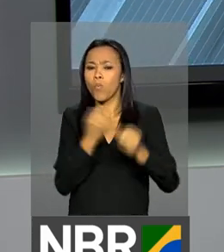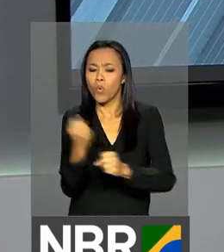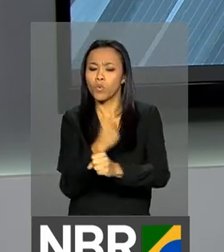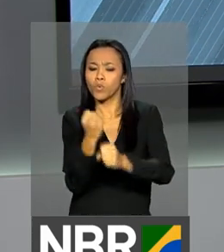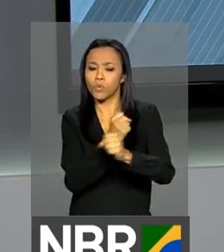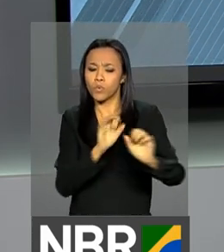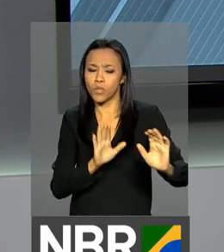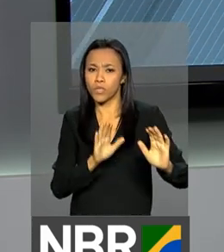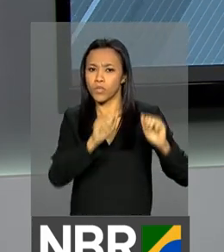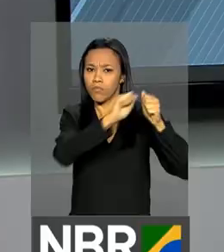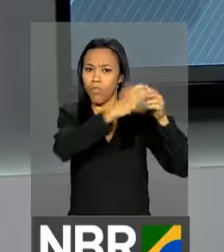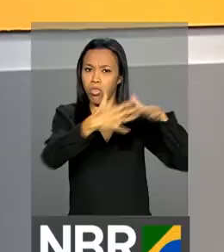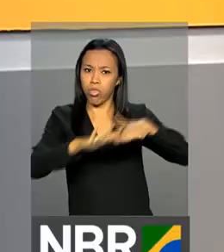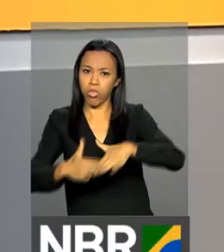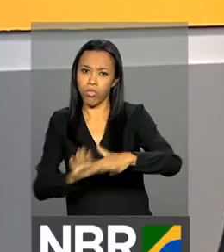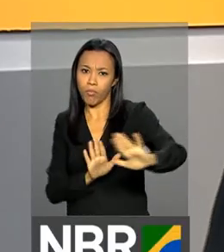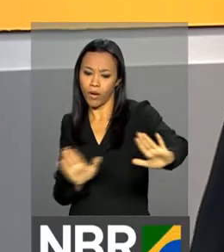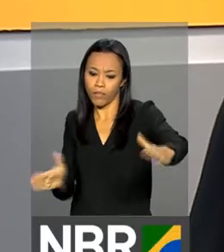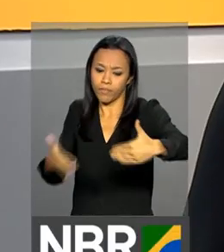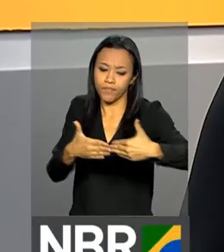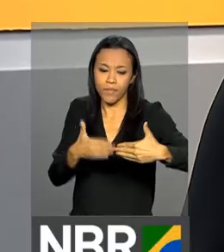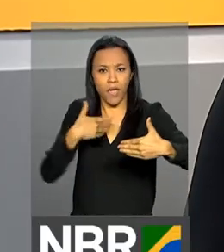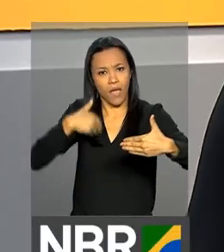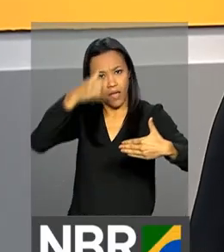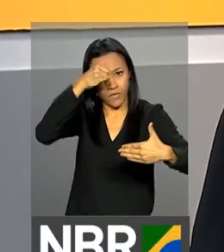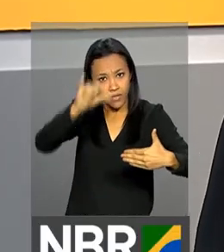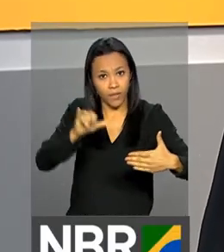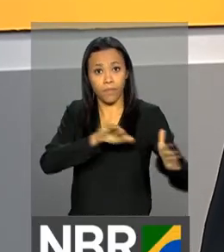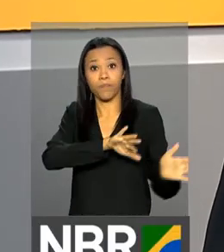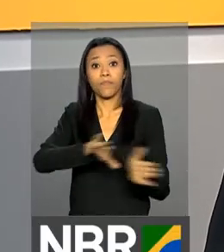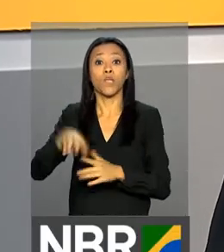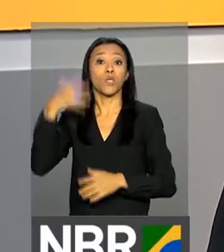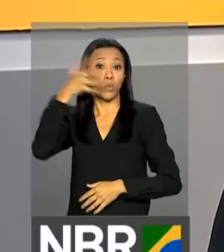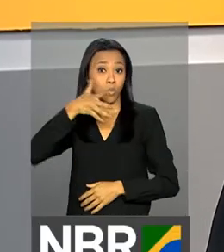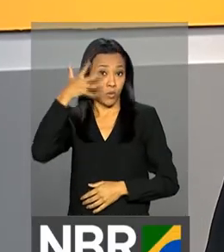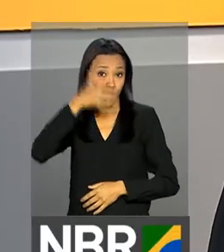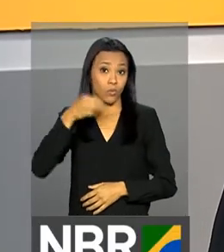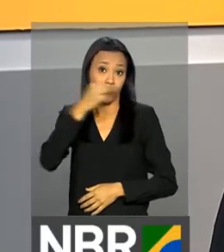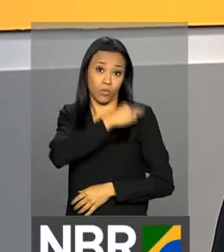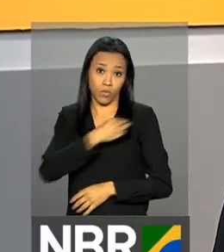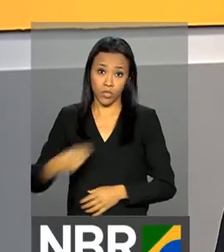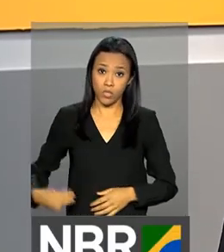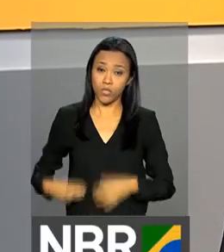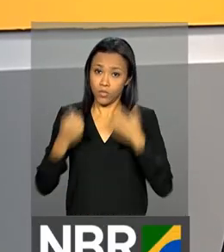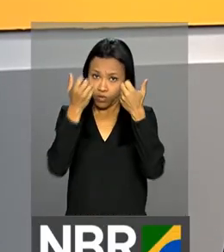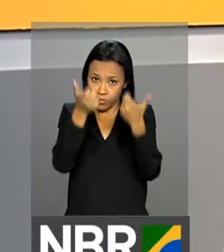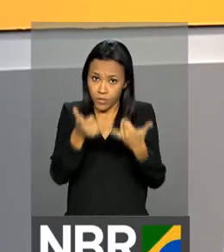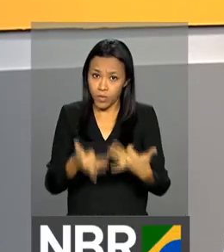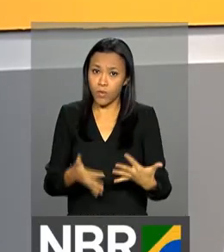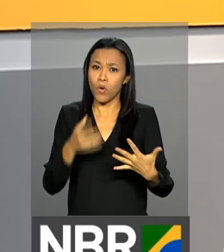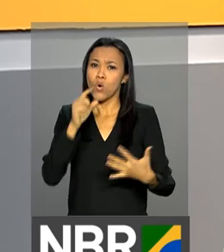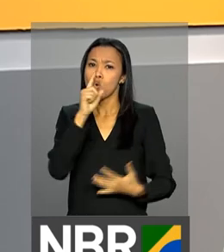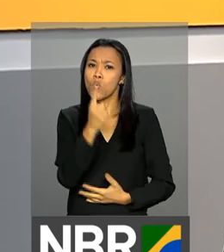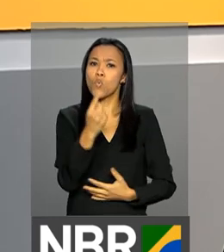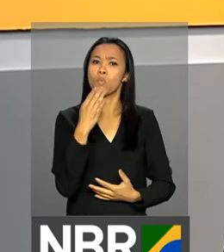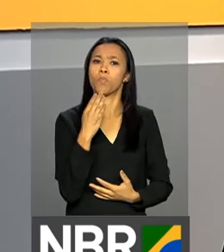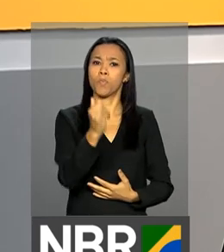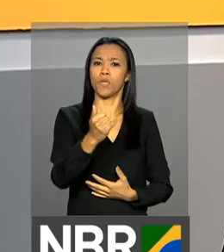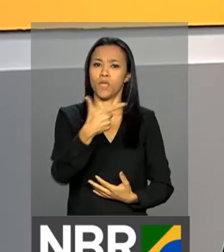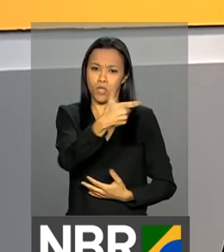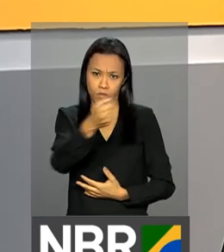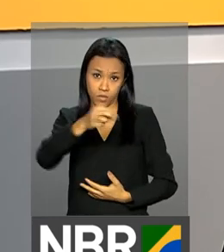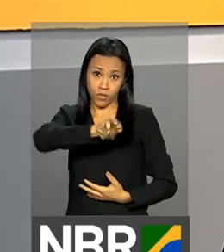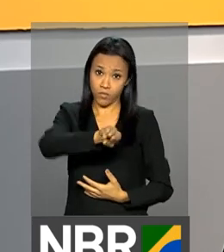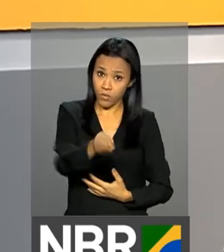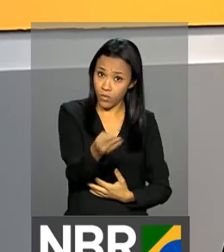região serrana do Rio. Em seu discurso, o ministro das Cidades, Bruno Araújo, disse que a decisão de investir